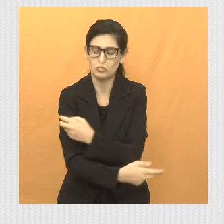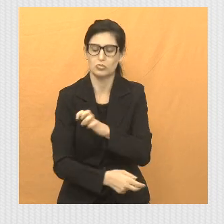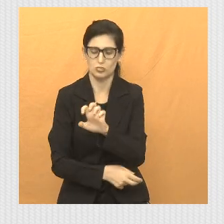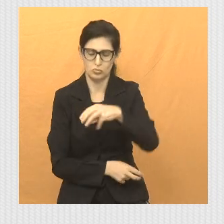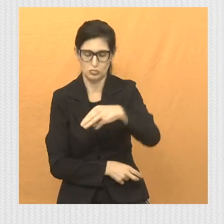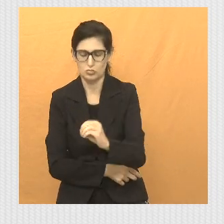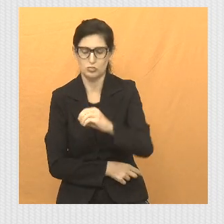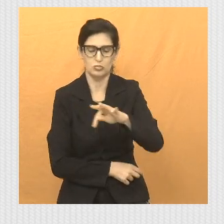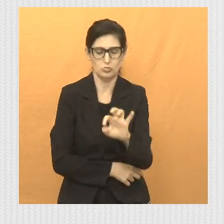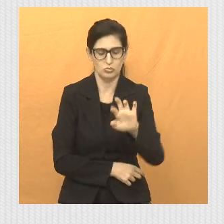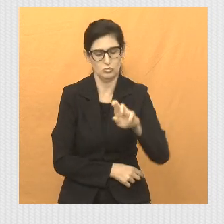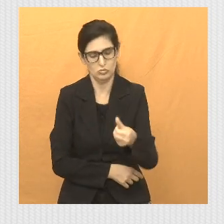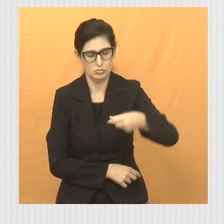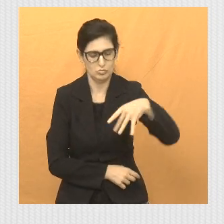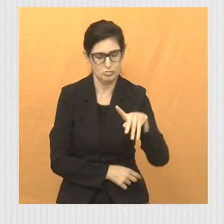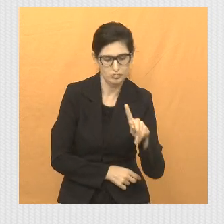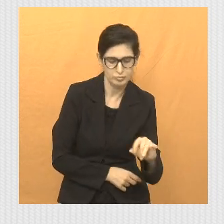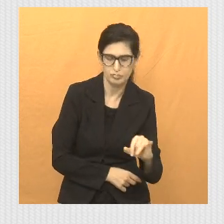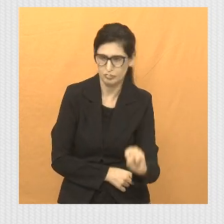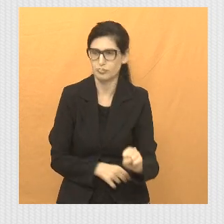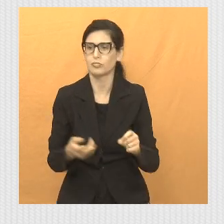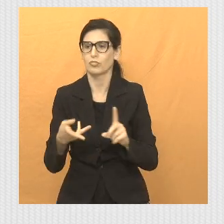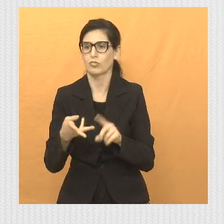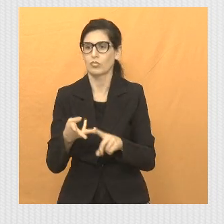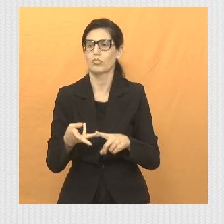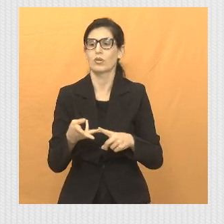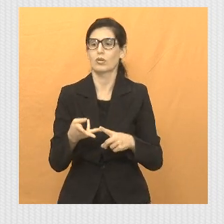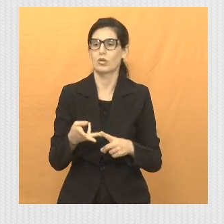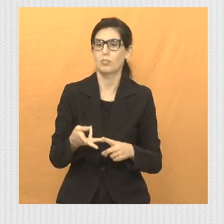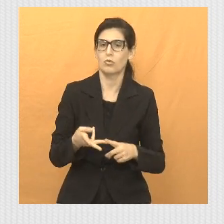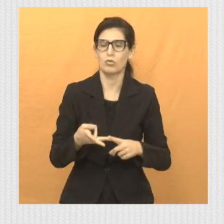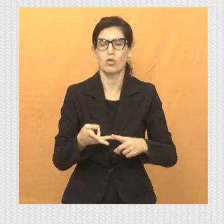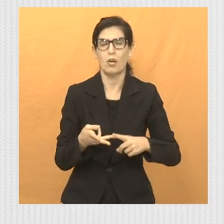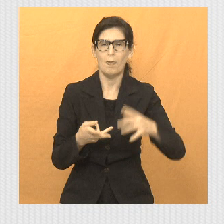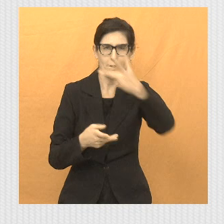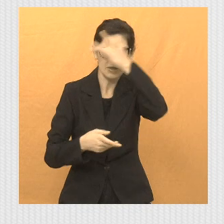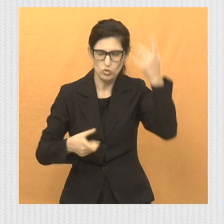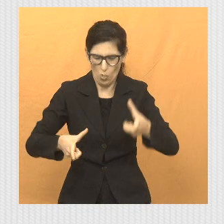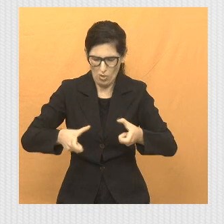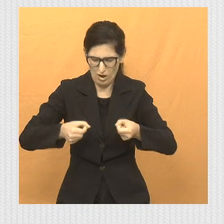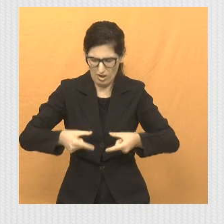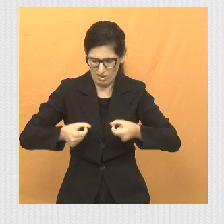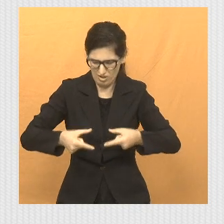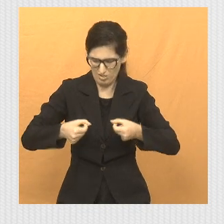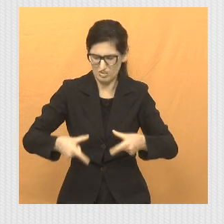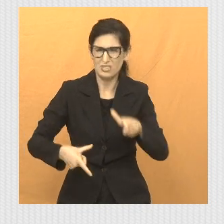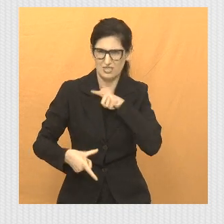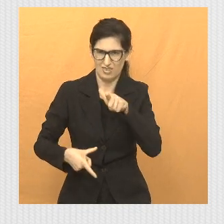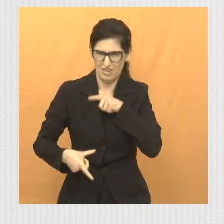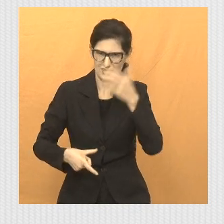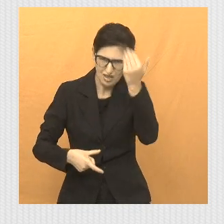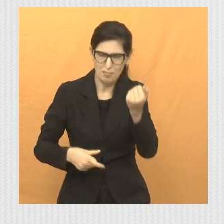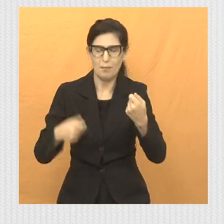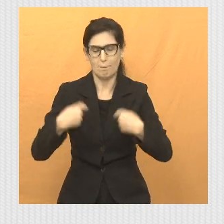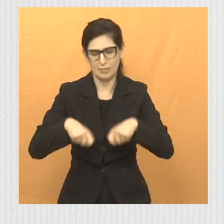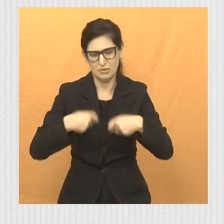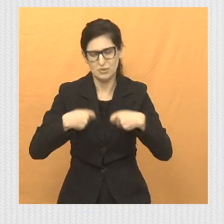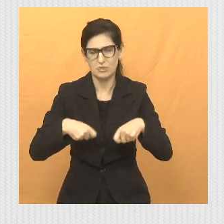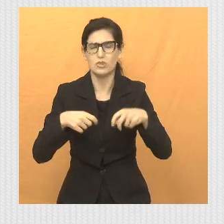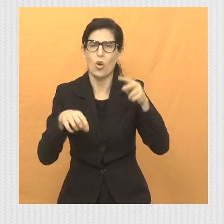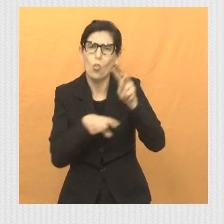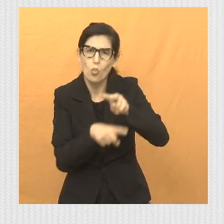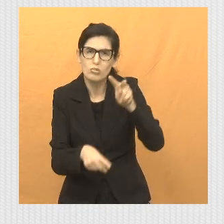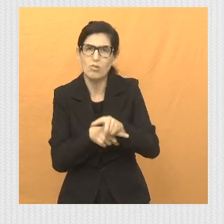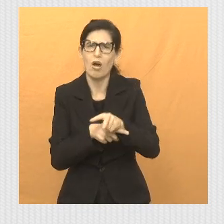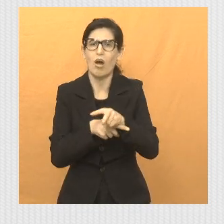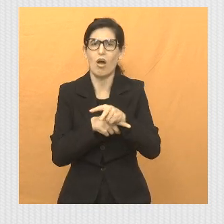hemoterapia, quimioterapia, traumas ortopédicos e sessões de hemodiálise, que também aumentaram em função do aumento do